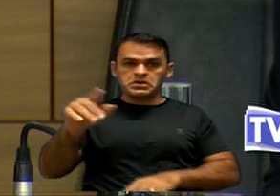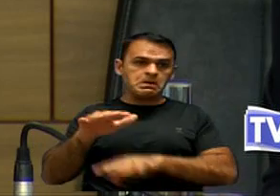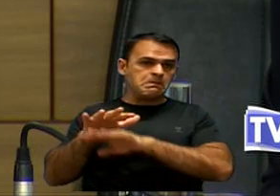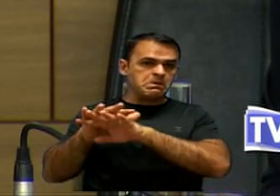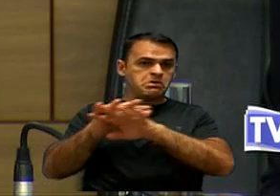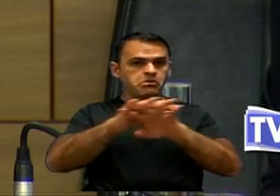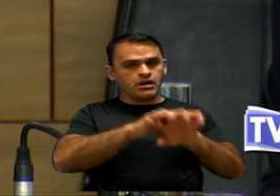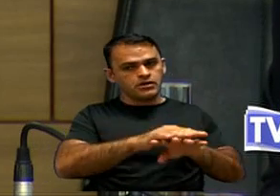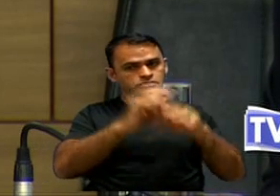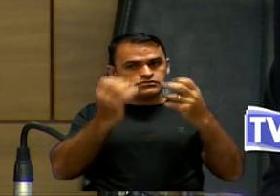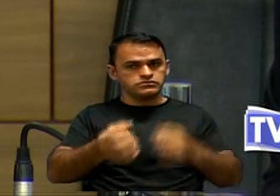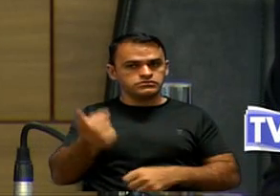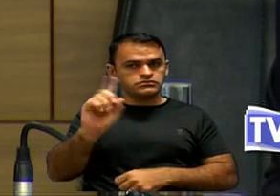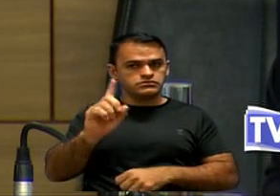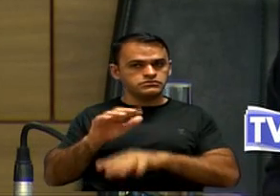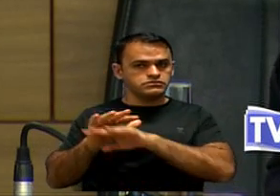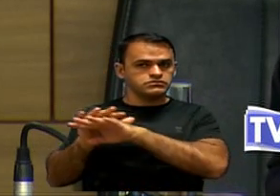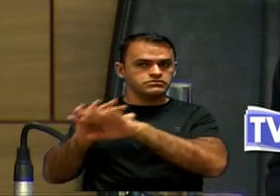vereadores.